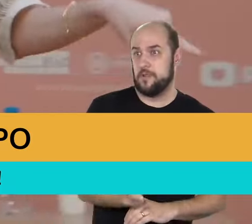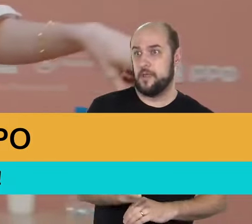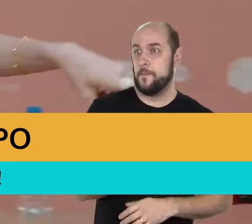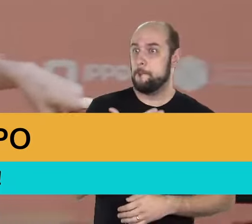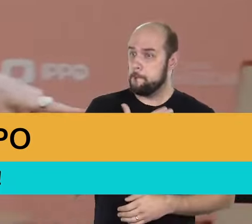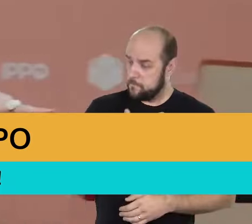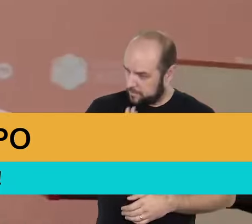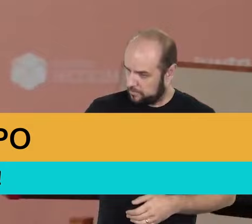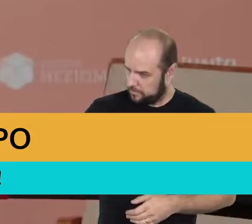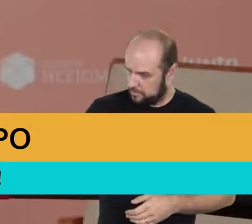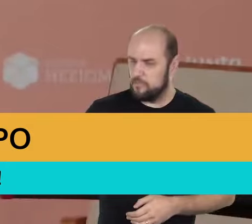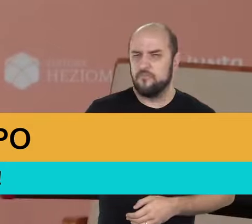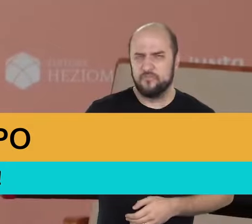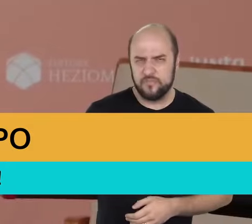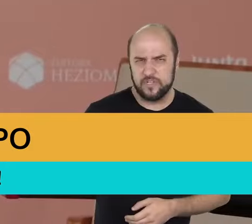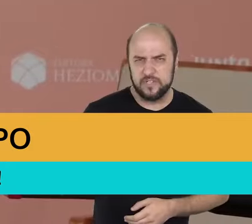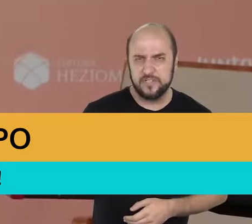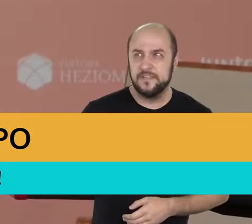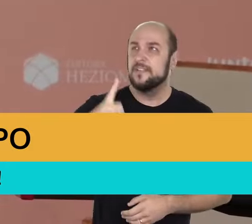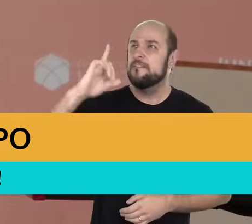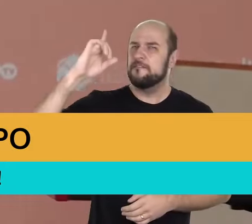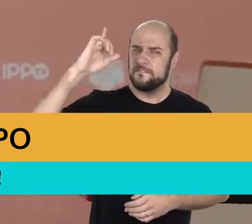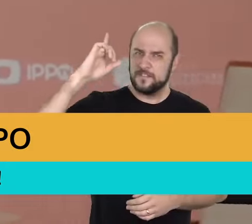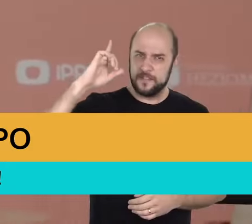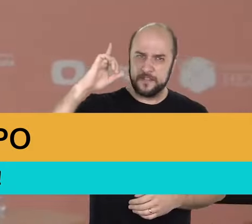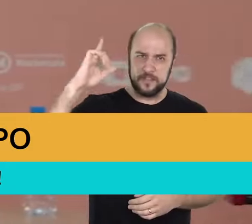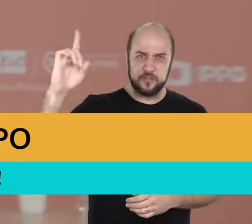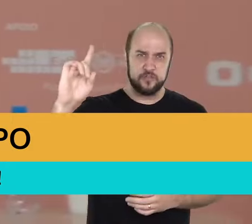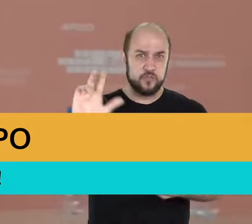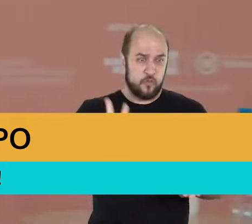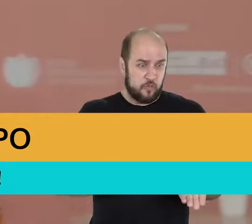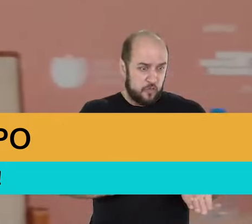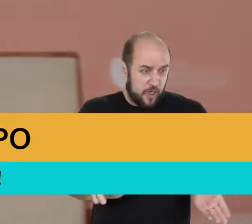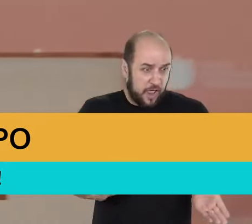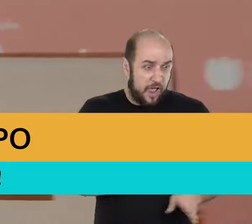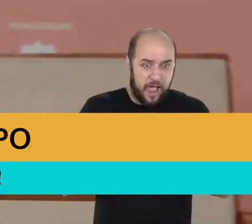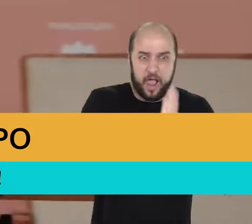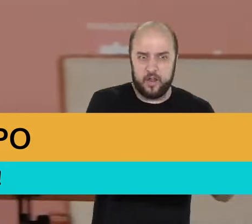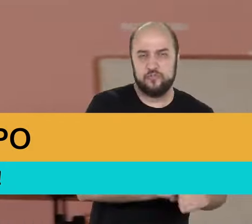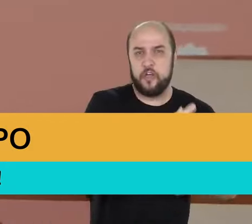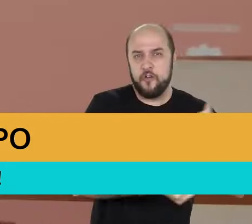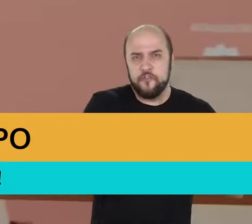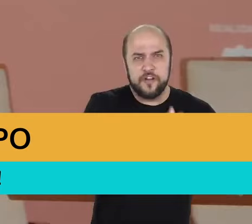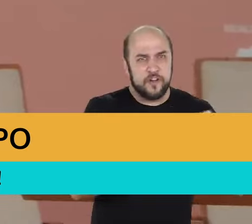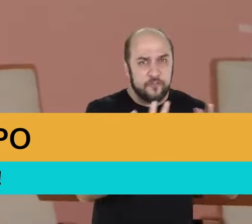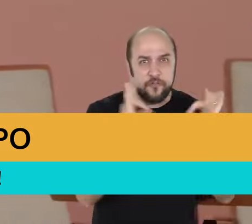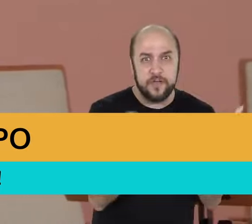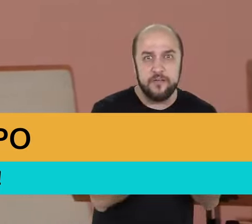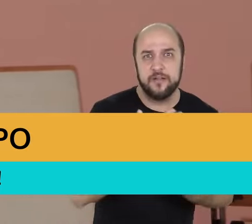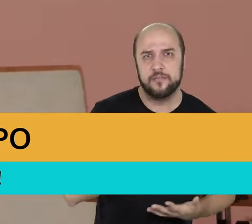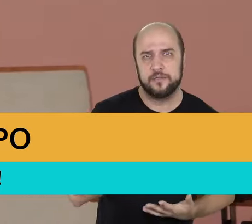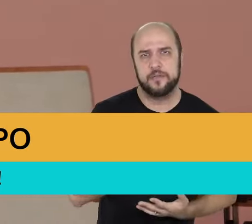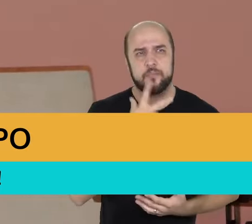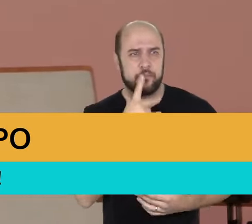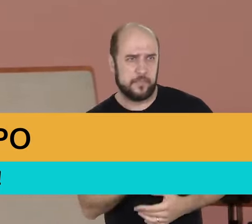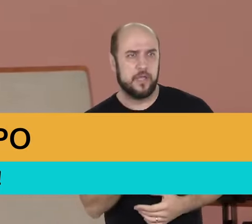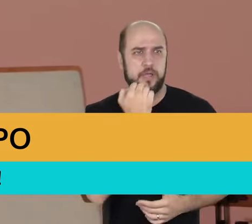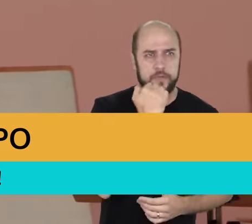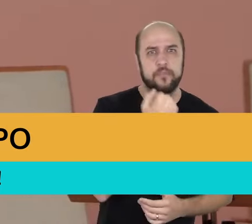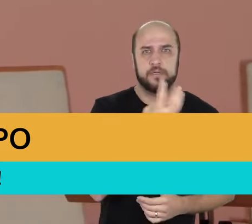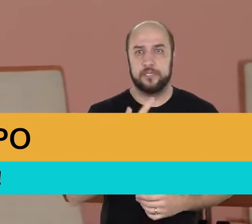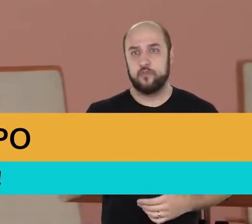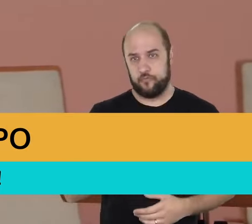da minha vida, Deus levantaria a vida financeira de toda a minha família. Mas não só minha família, eu, meu pai e minha mãe. Porque nós somos só